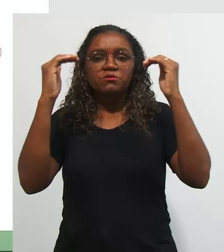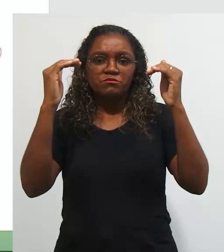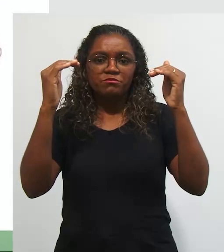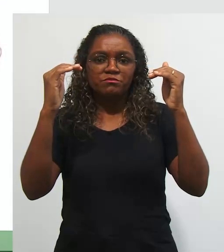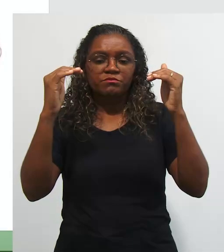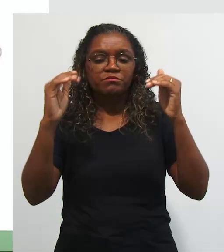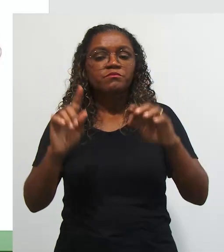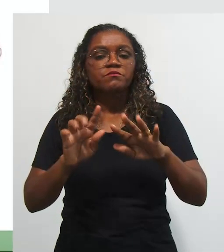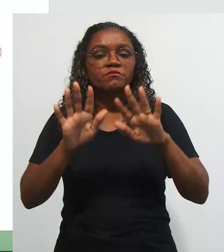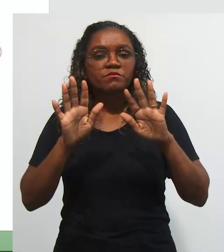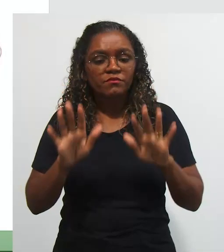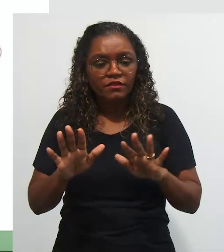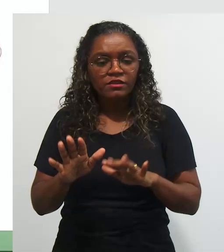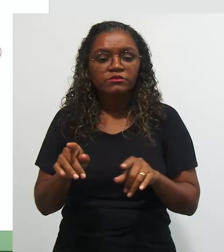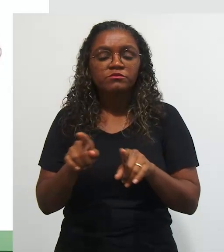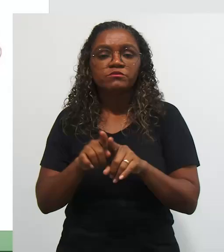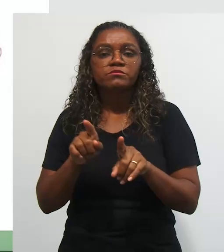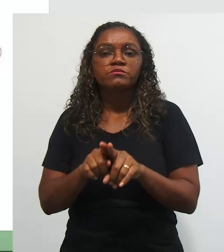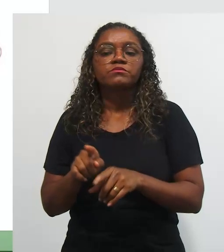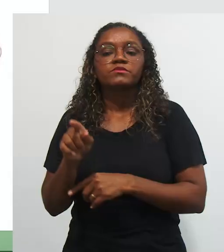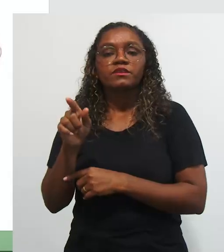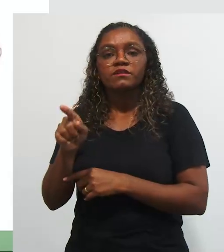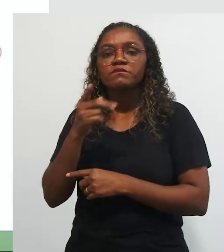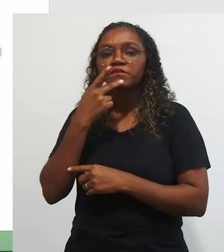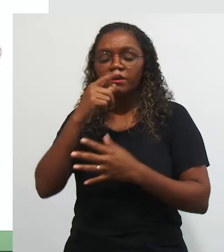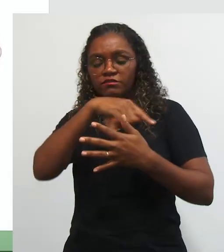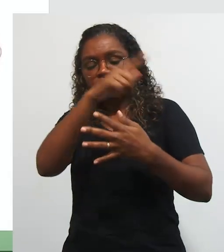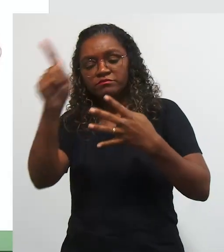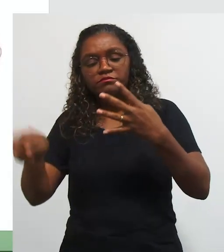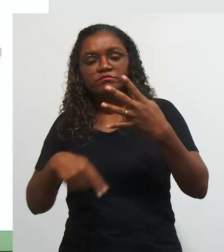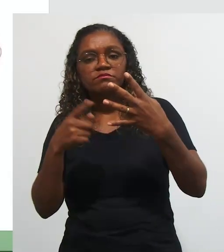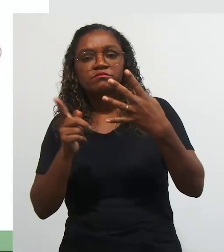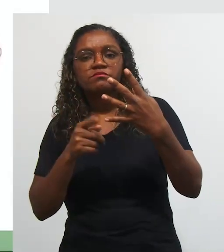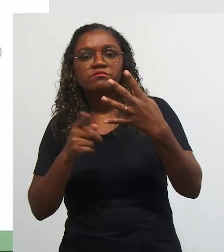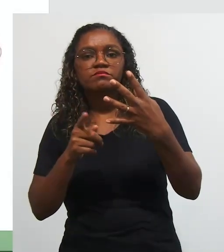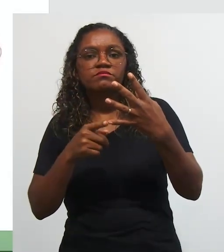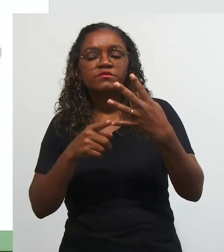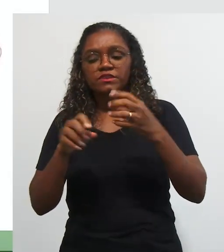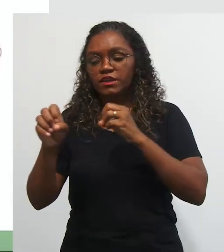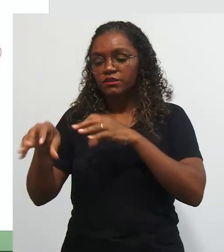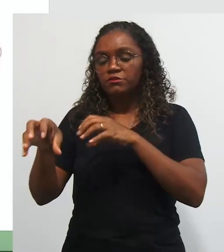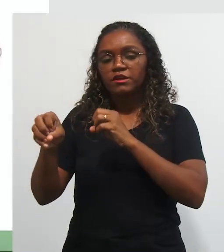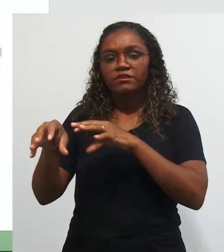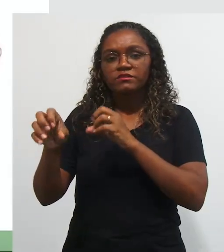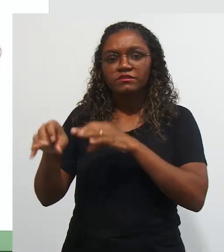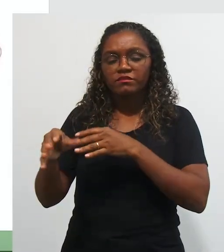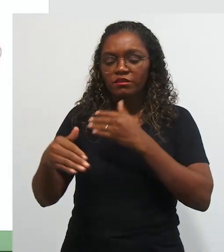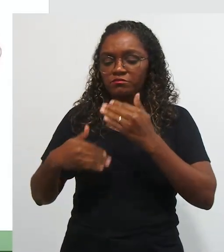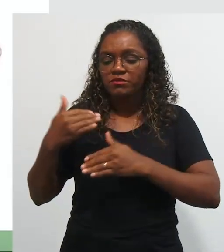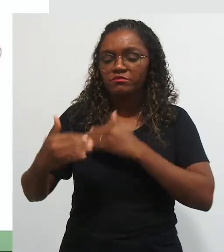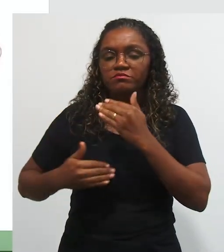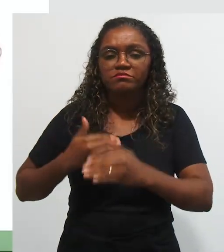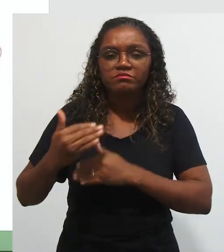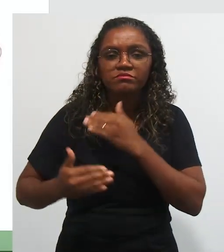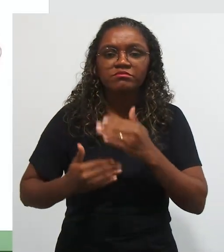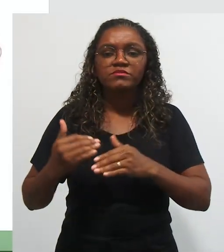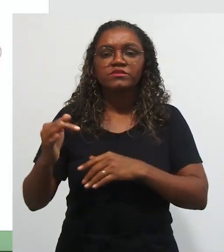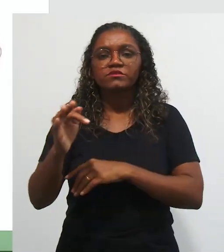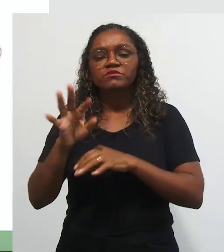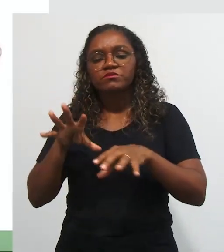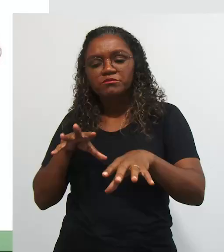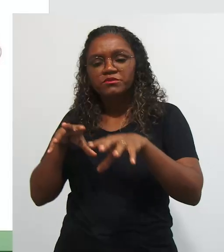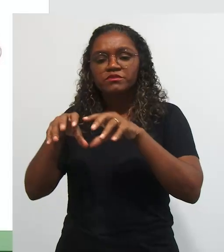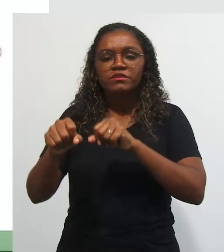para aqui. Ele volta lá e ainda ele inclui um 4º elemento, que a educação é o processo de formação